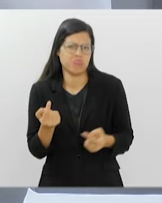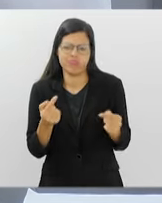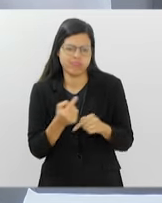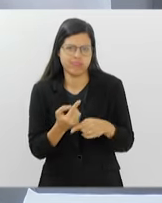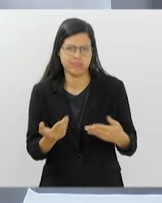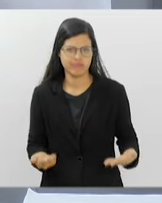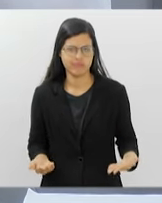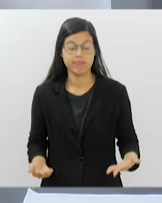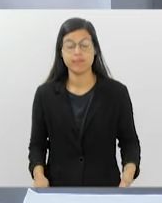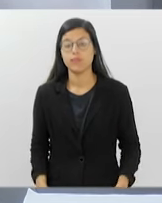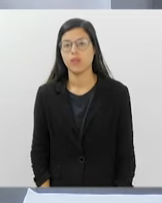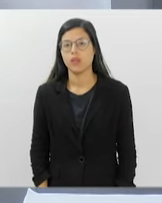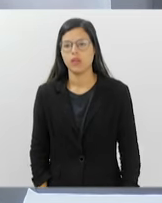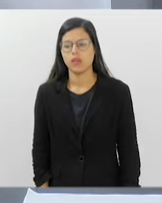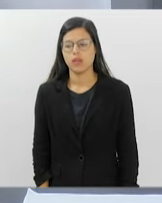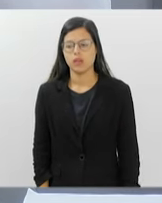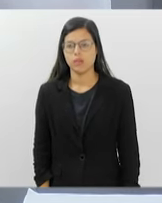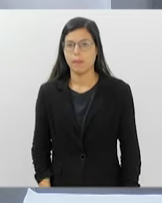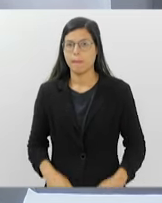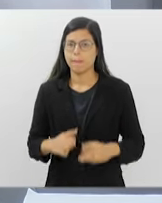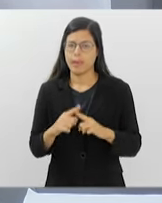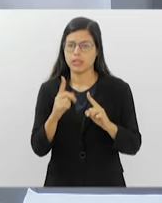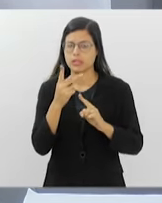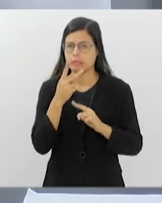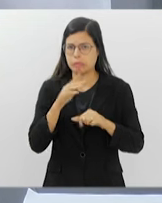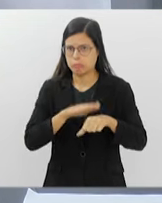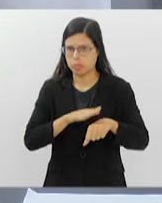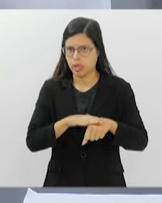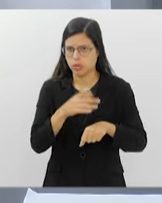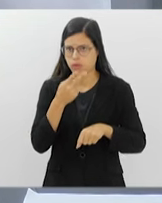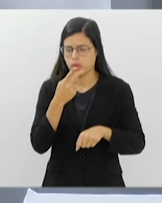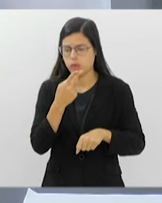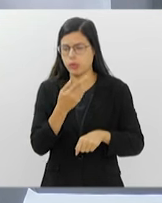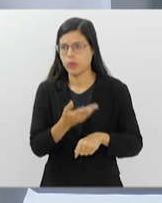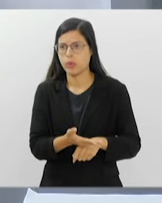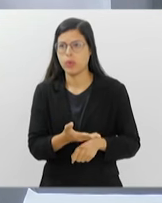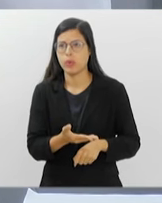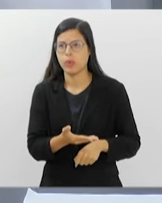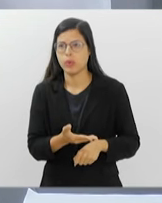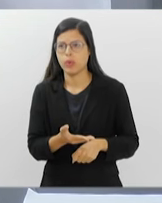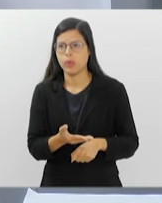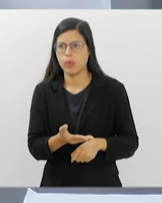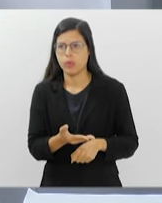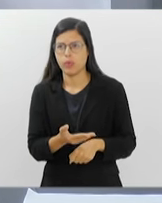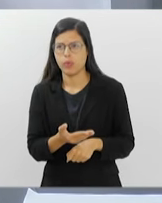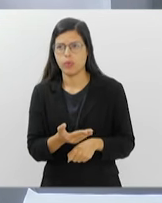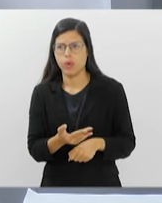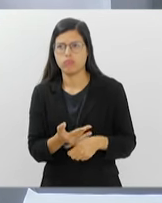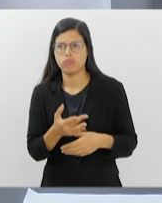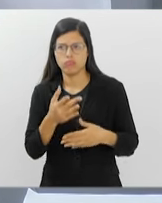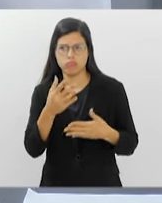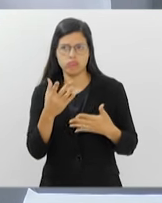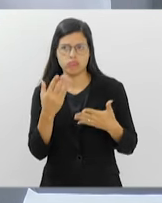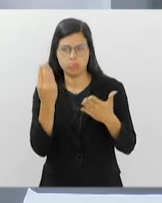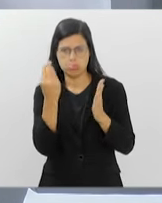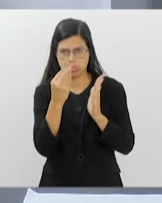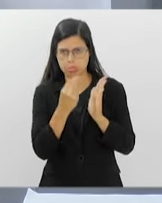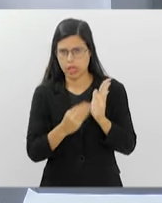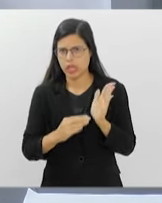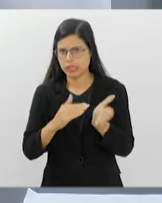mas como ele mesmo bem disse né E elencou aqui as Tais secretarias